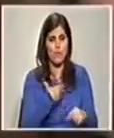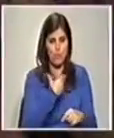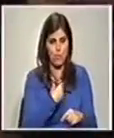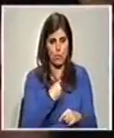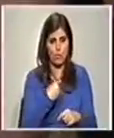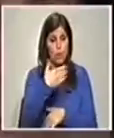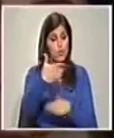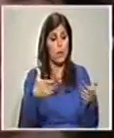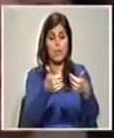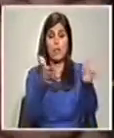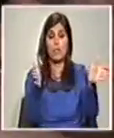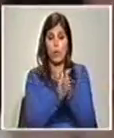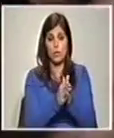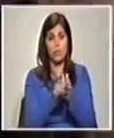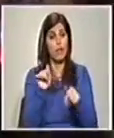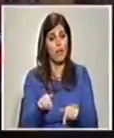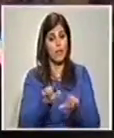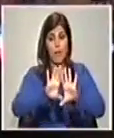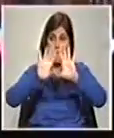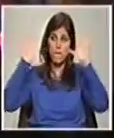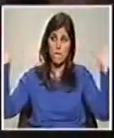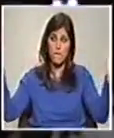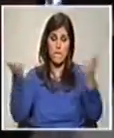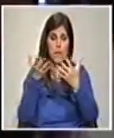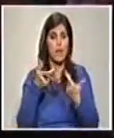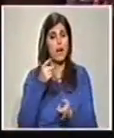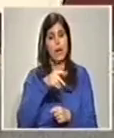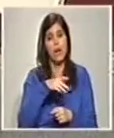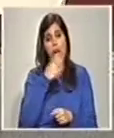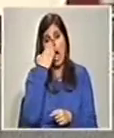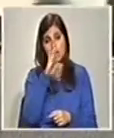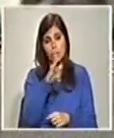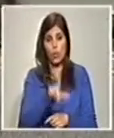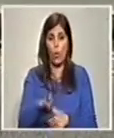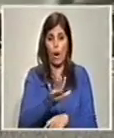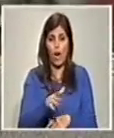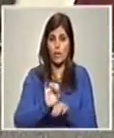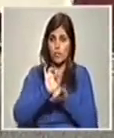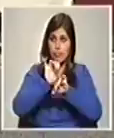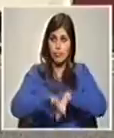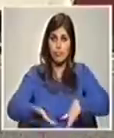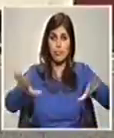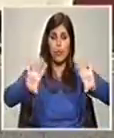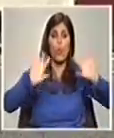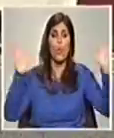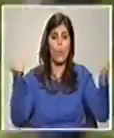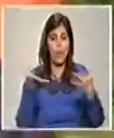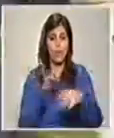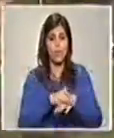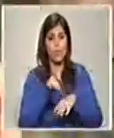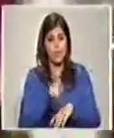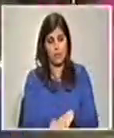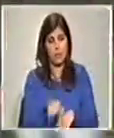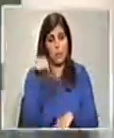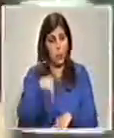de todos e porque nesta globalização os nossos atos locais têm repercussões globais. Como tal, hoje